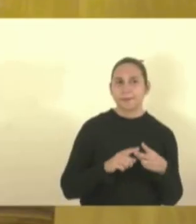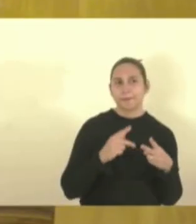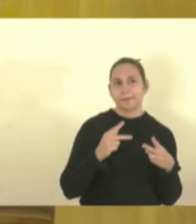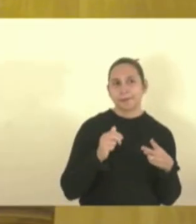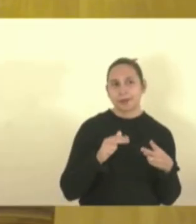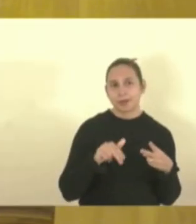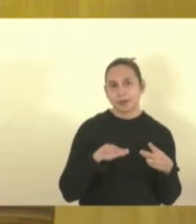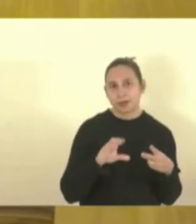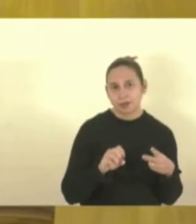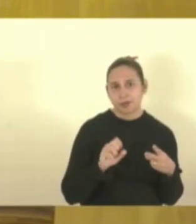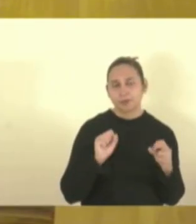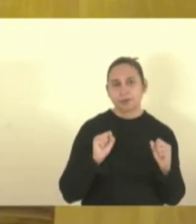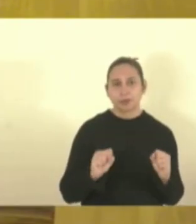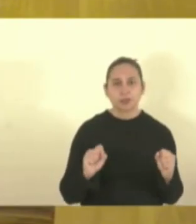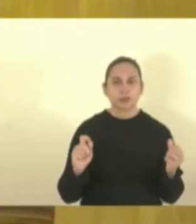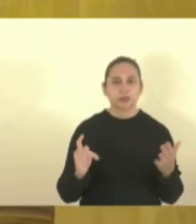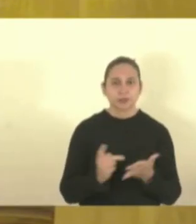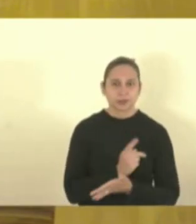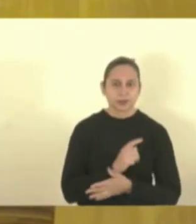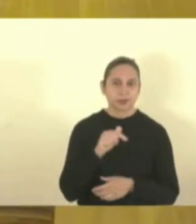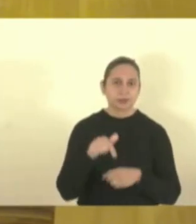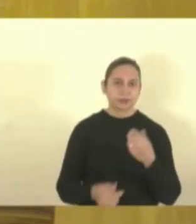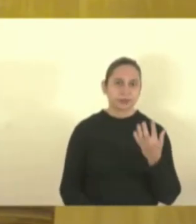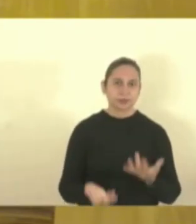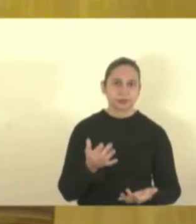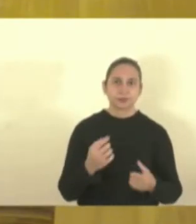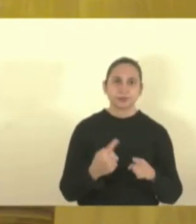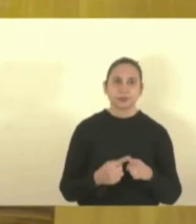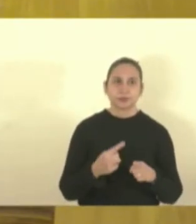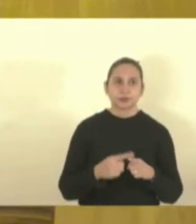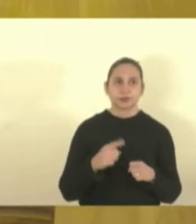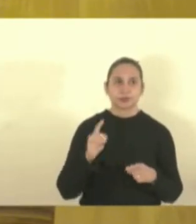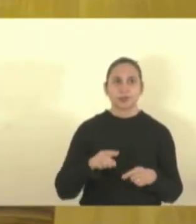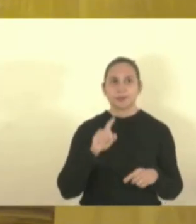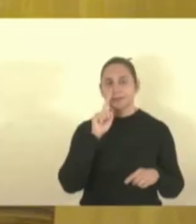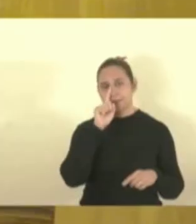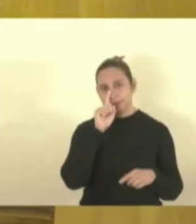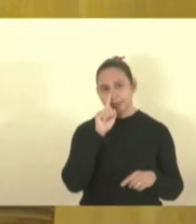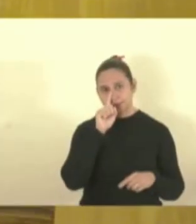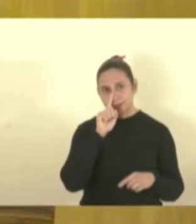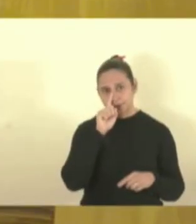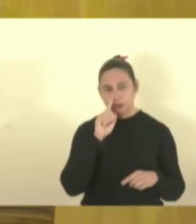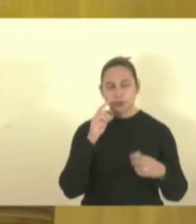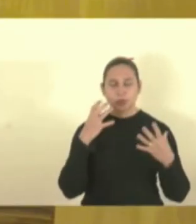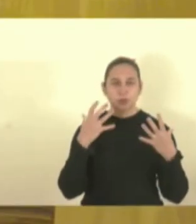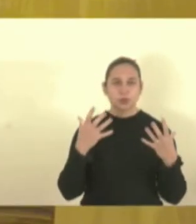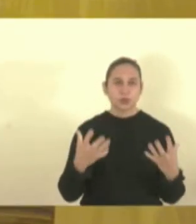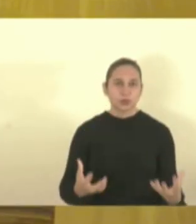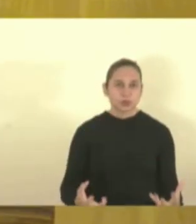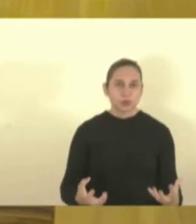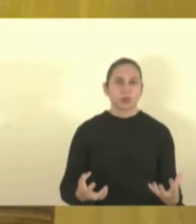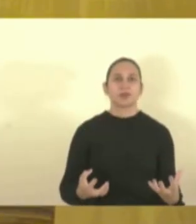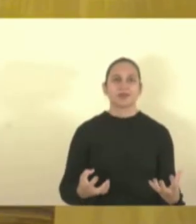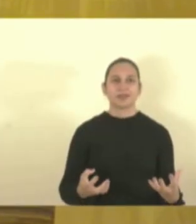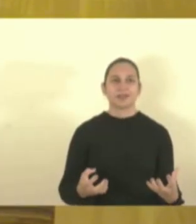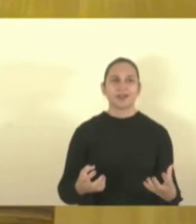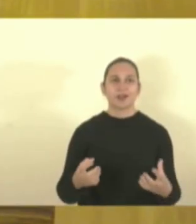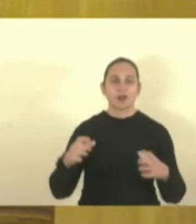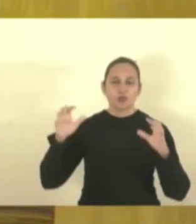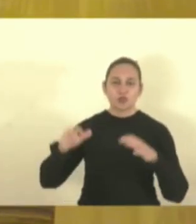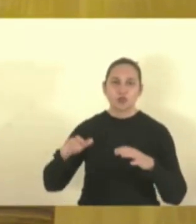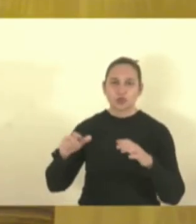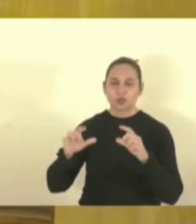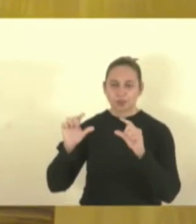de incêndio está intimamente associado justamente aos grandes períodos de estiagem e seca, né? Com a baixa pluviosidade,